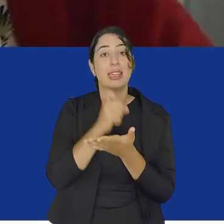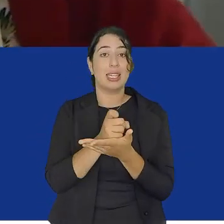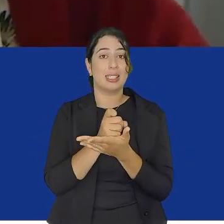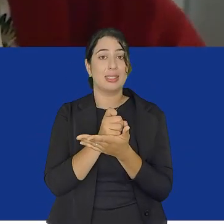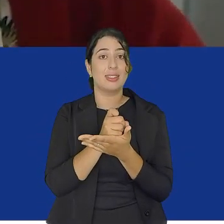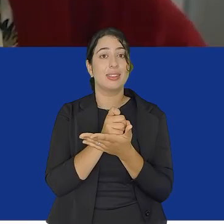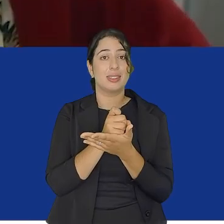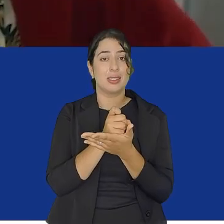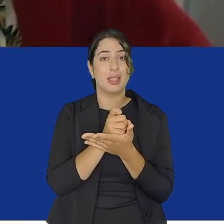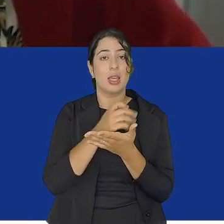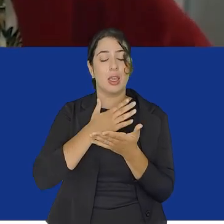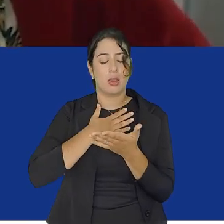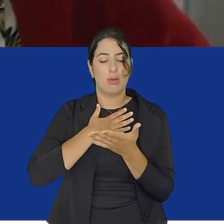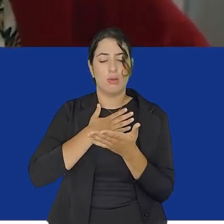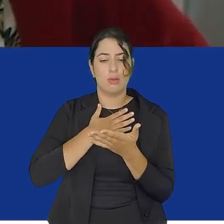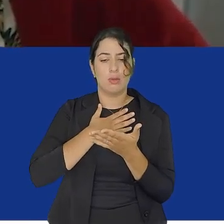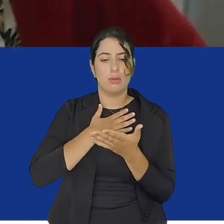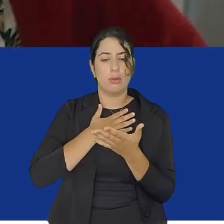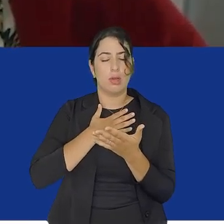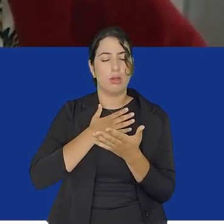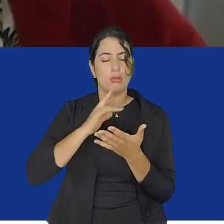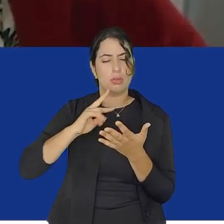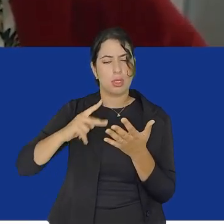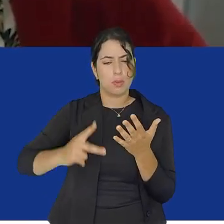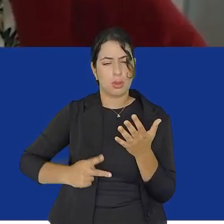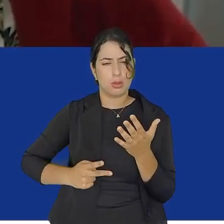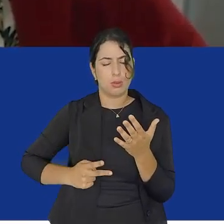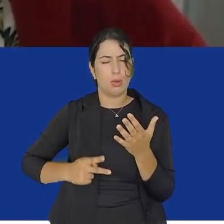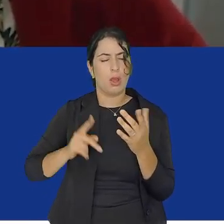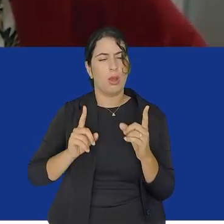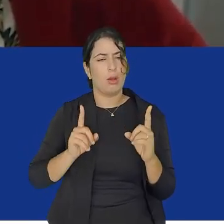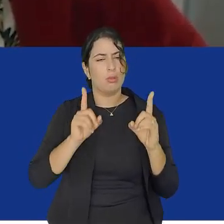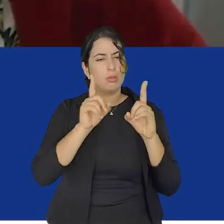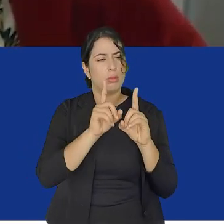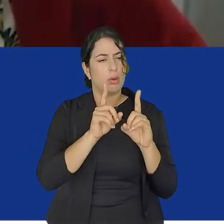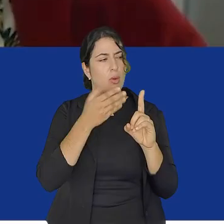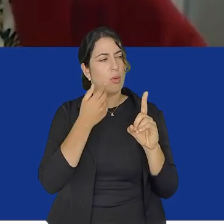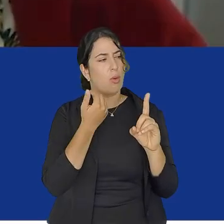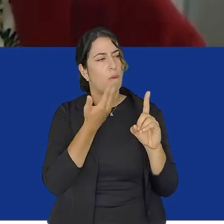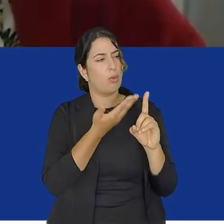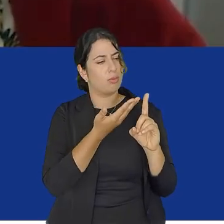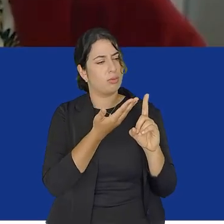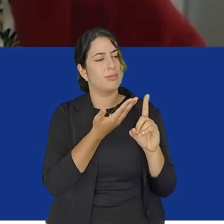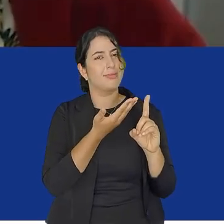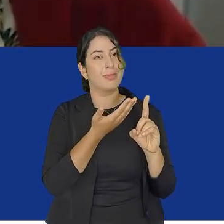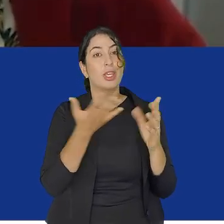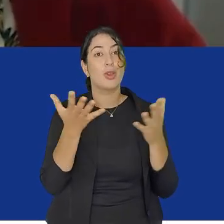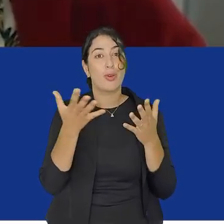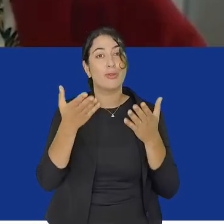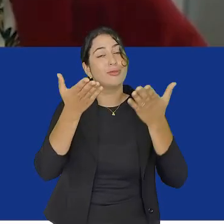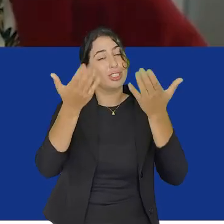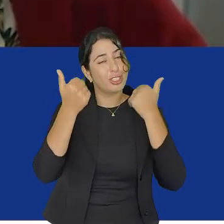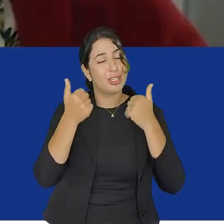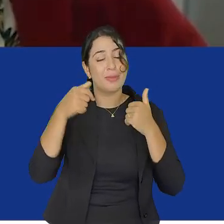ser humano consigo mesmo e com o outro. E eu acho que é essa convocação e o convite do encontro de hoje,